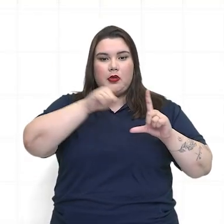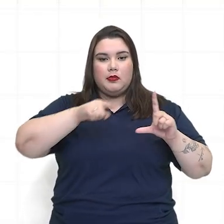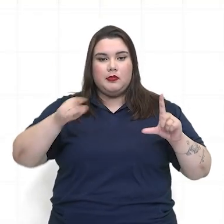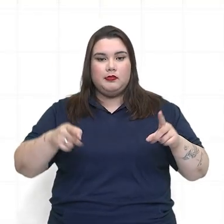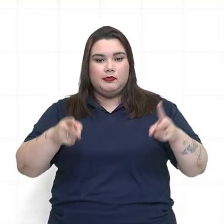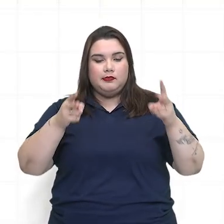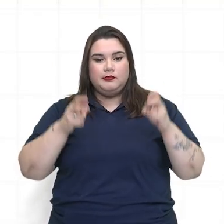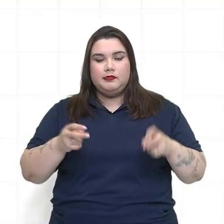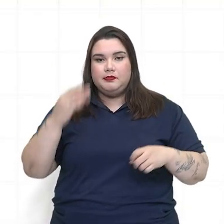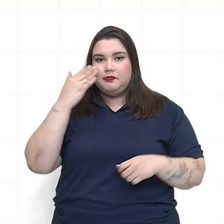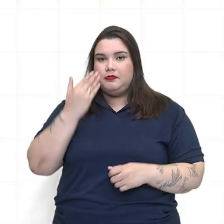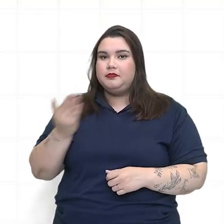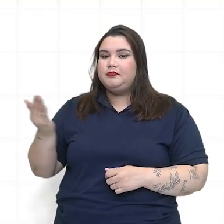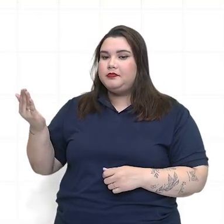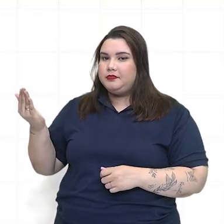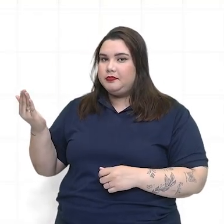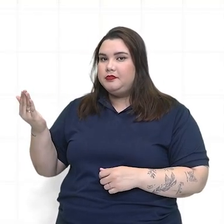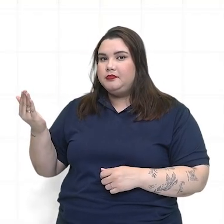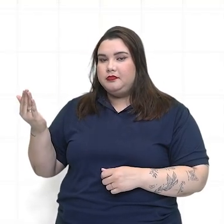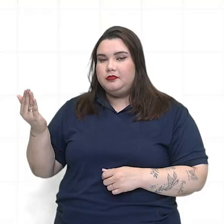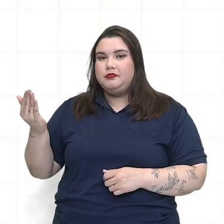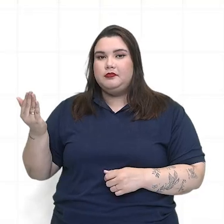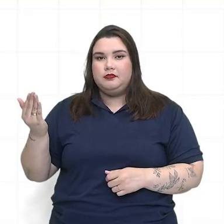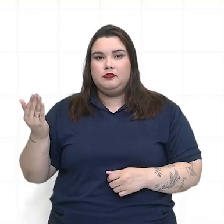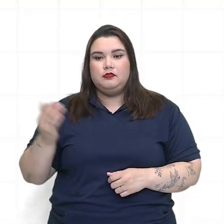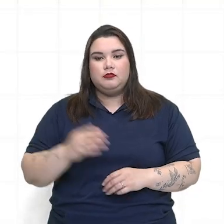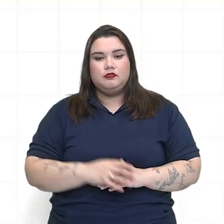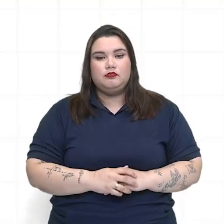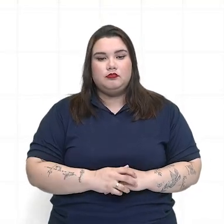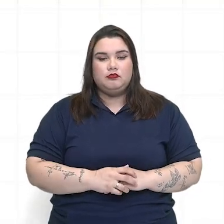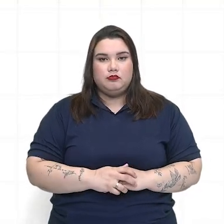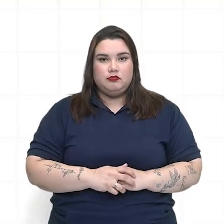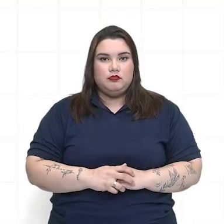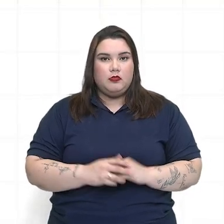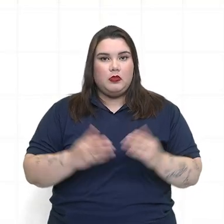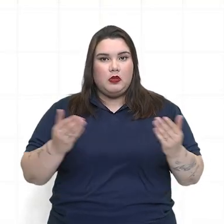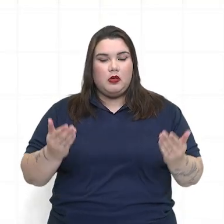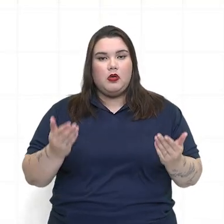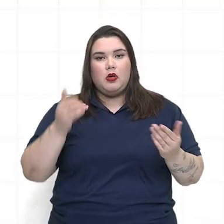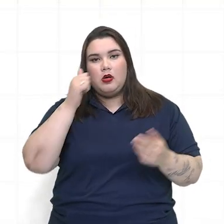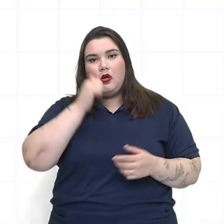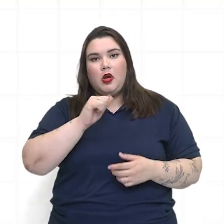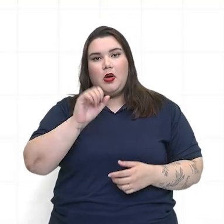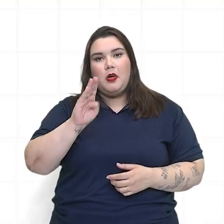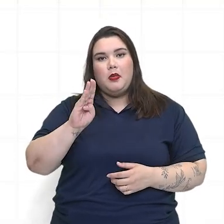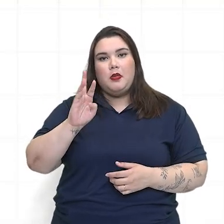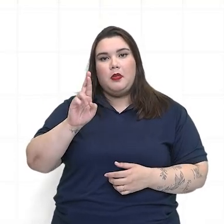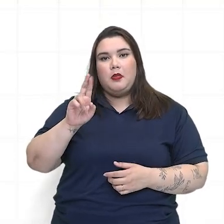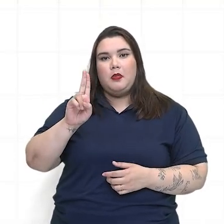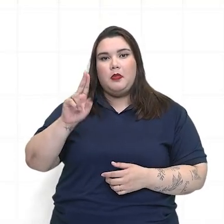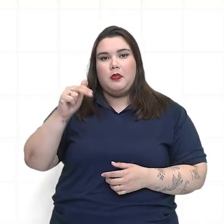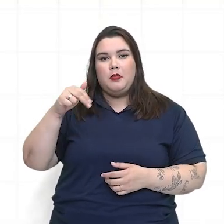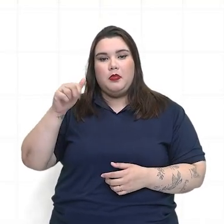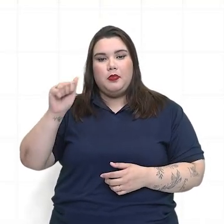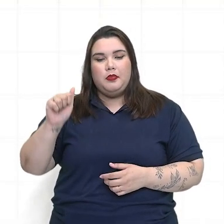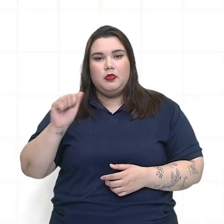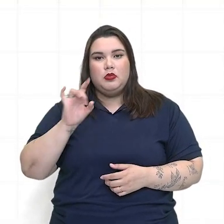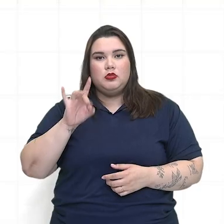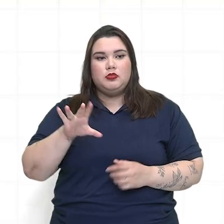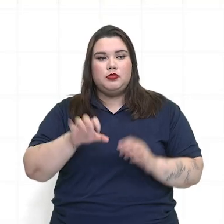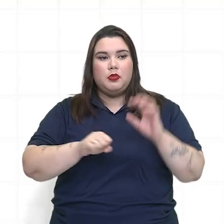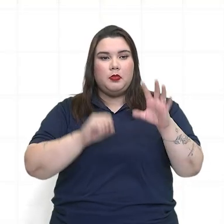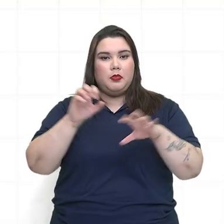o personagem com o menor valor, com a menor coluna, né, com a menor altura, foi a Bruna, né,